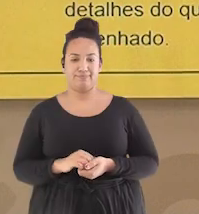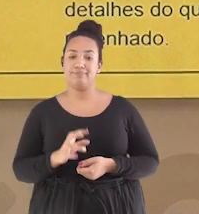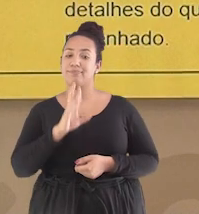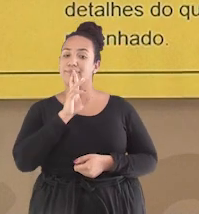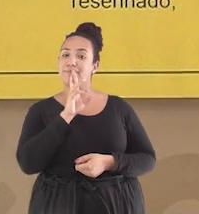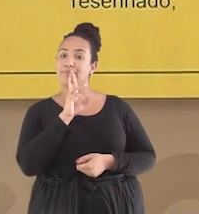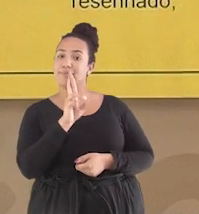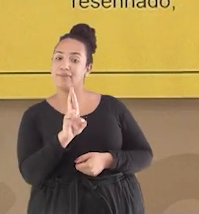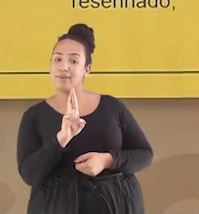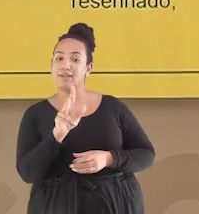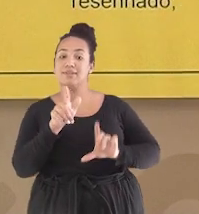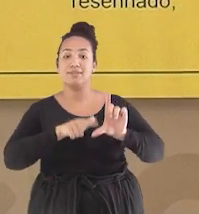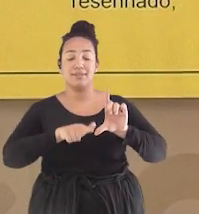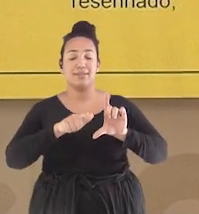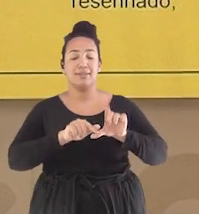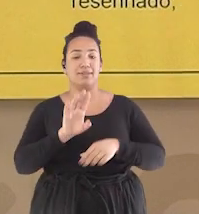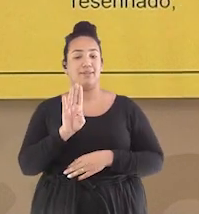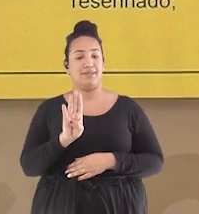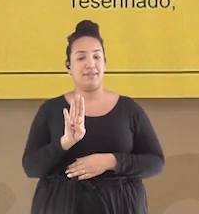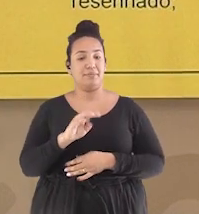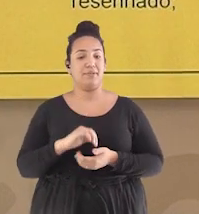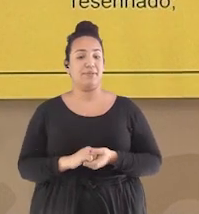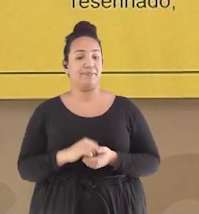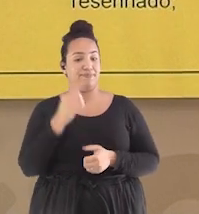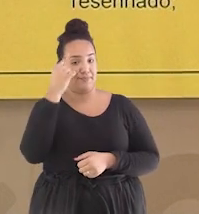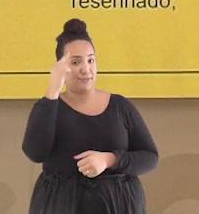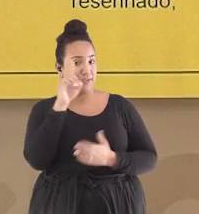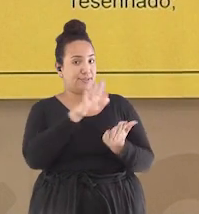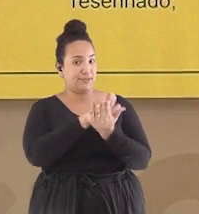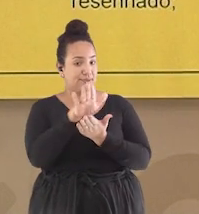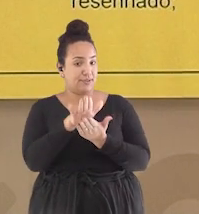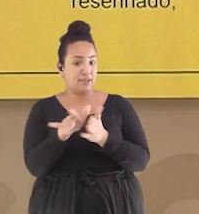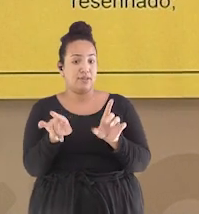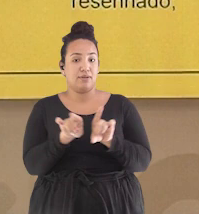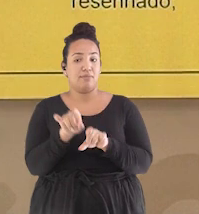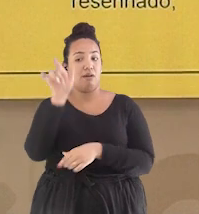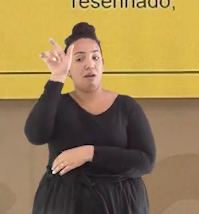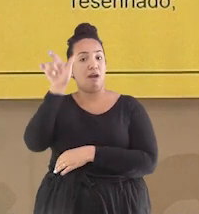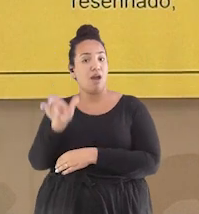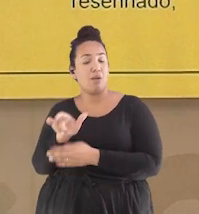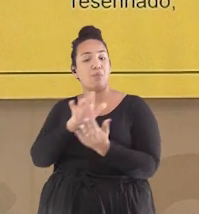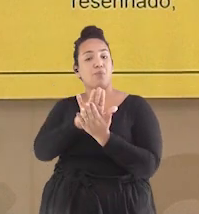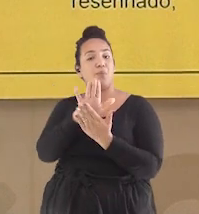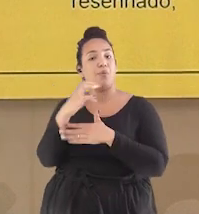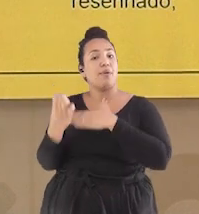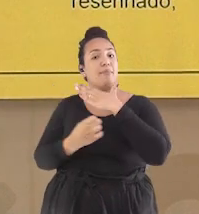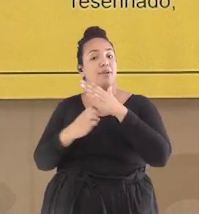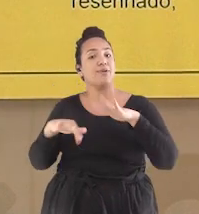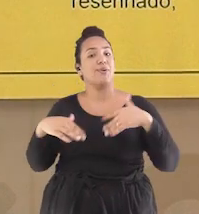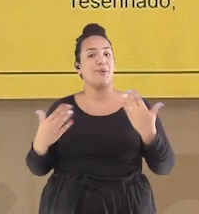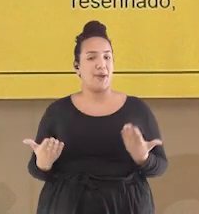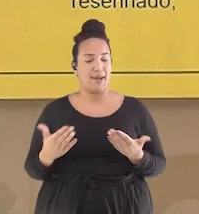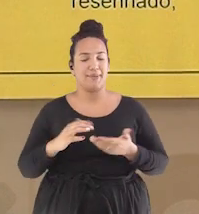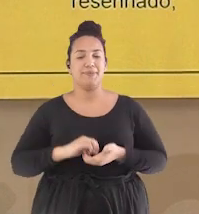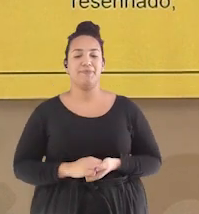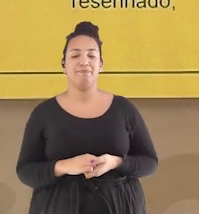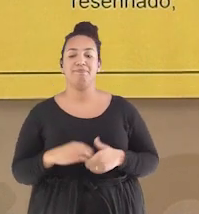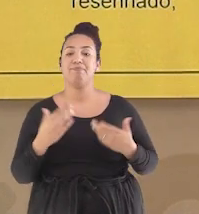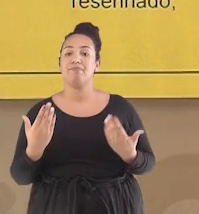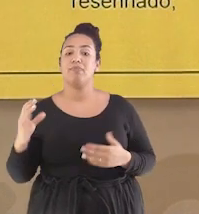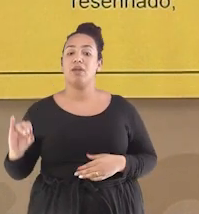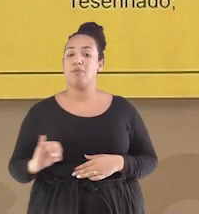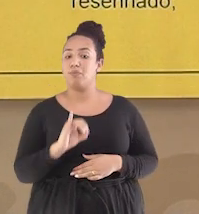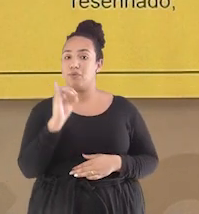Resposta da questão número 2 é a letra B, data de lançamento e quem publicou, lançou o que está sendo resenhado. É